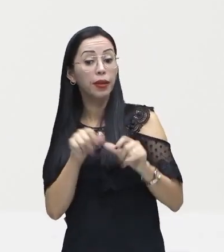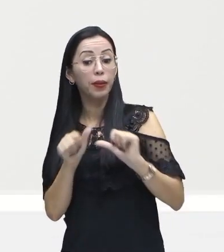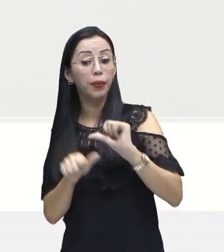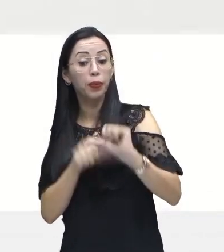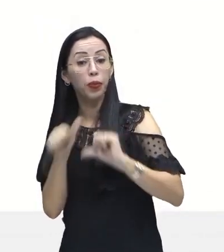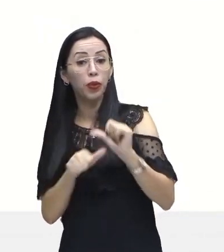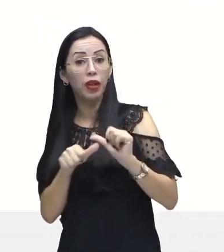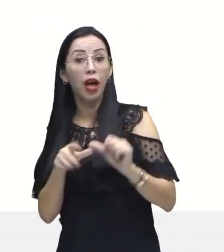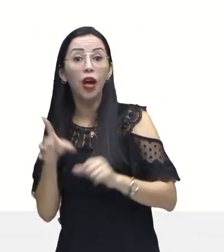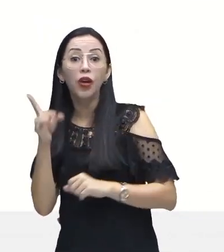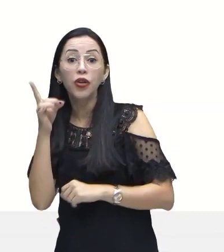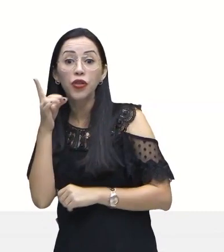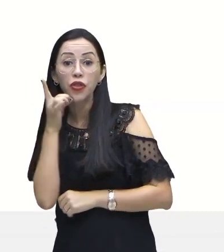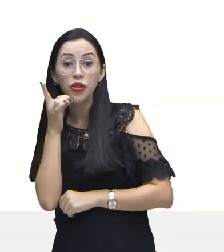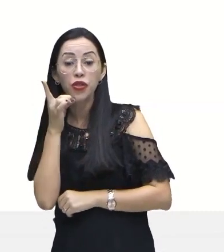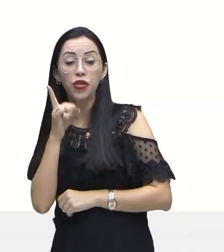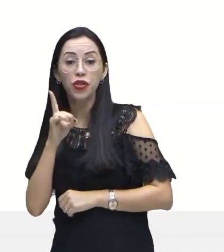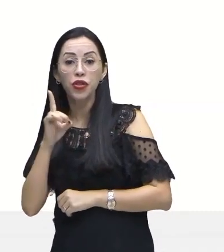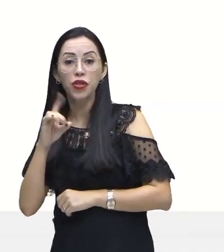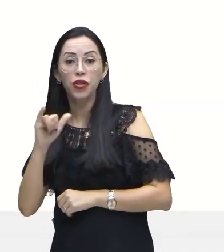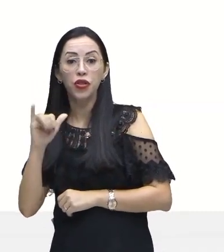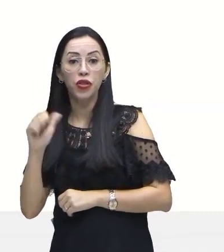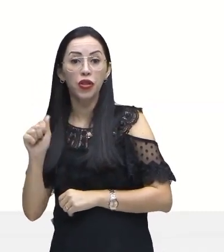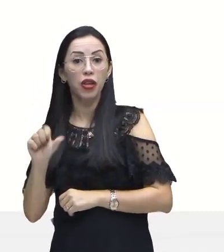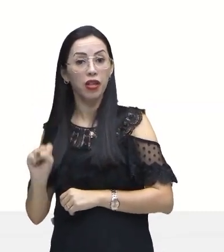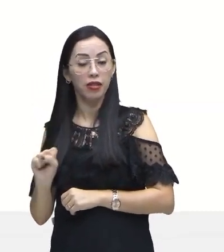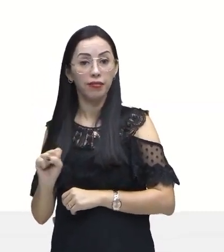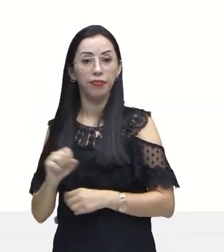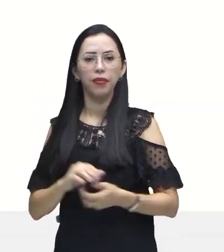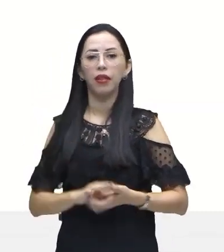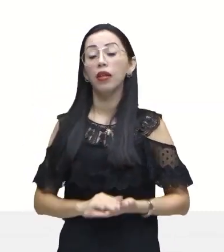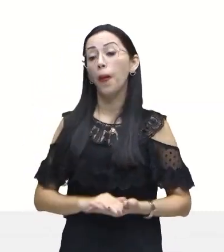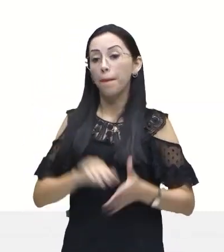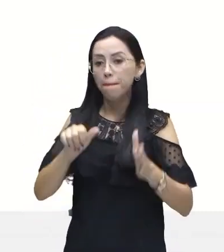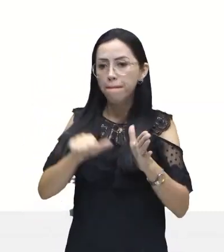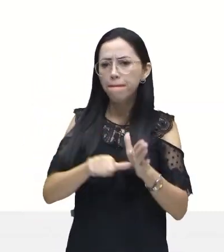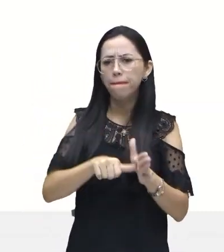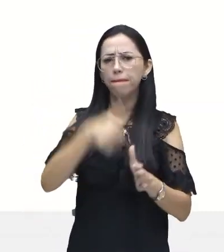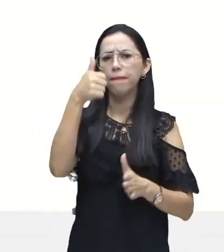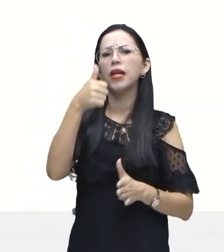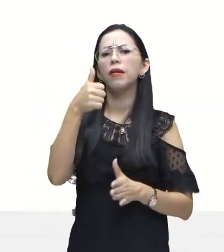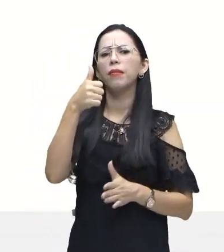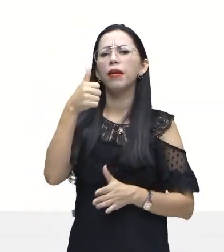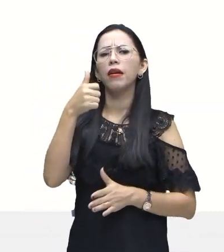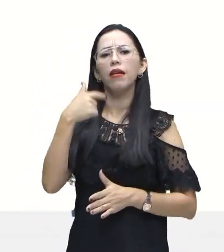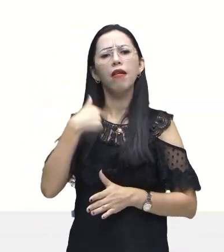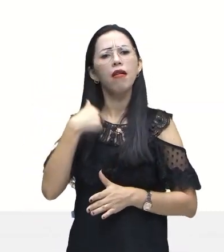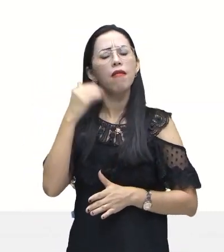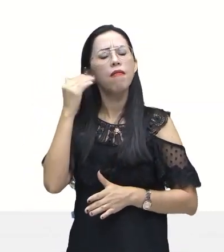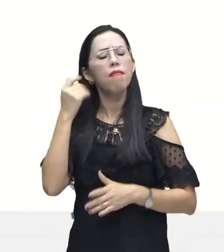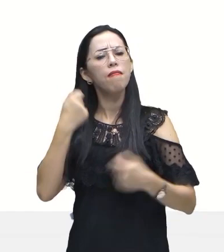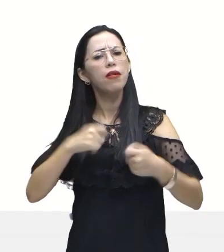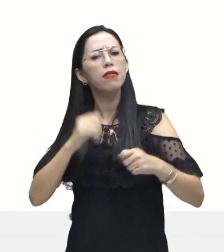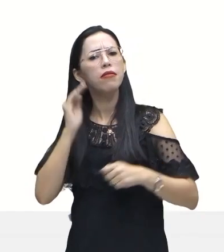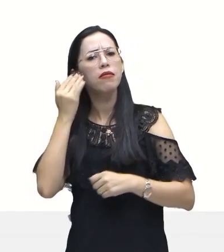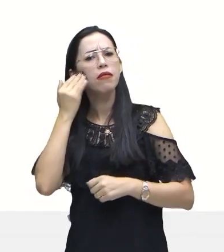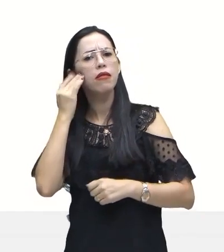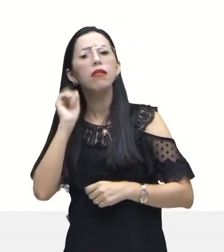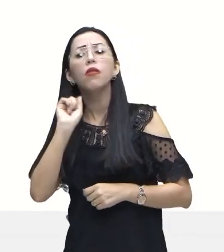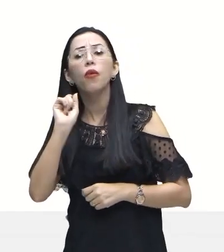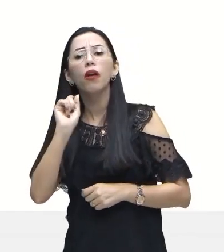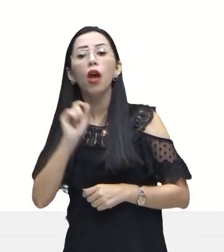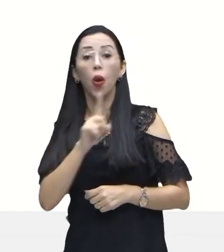dias. Então, vamos lá. Primeiramente, temos que entender o seguinte. Quanto nós temos em uma